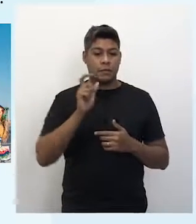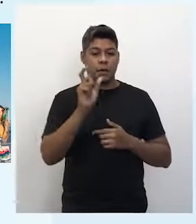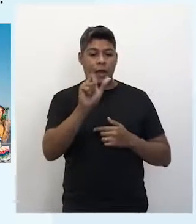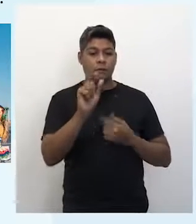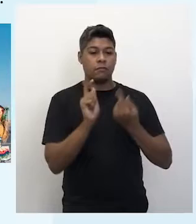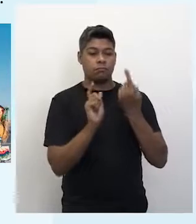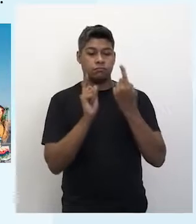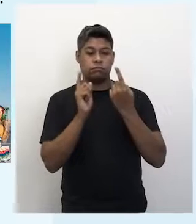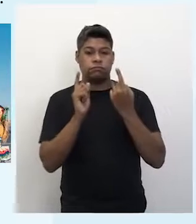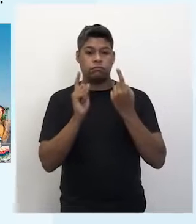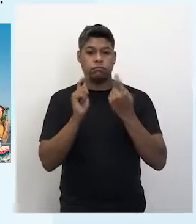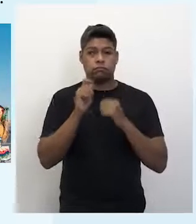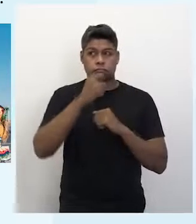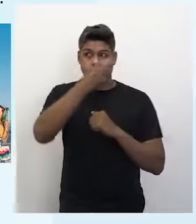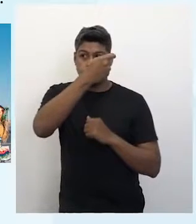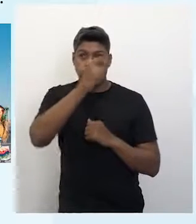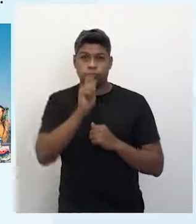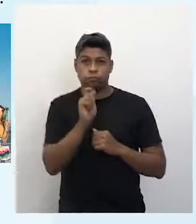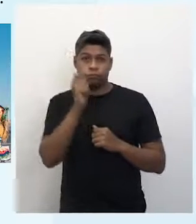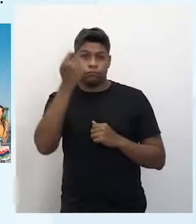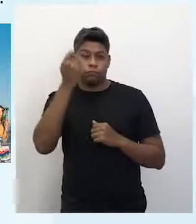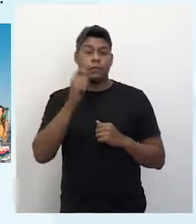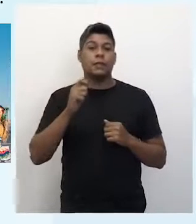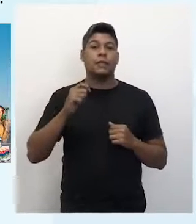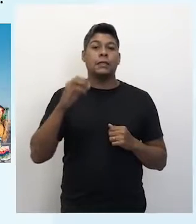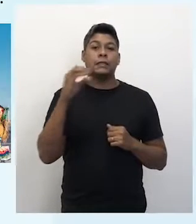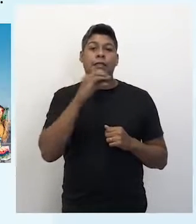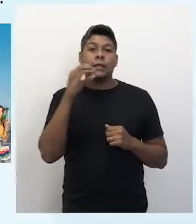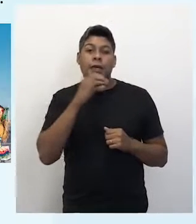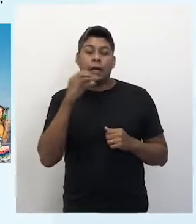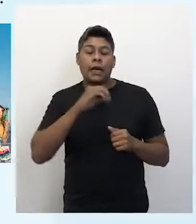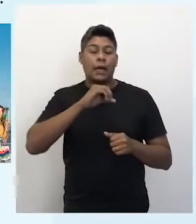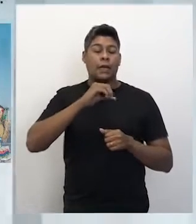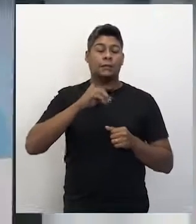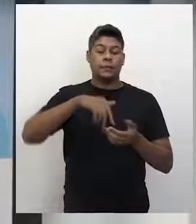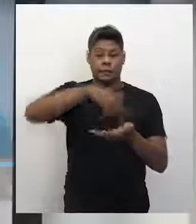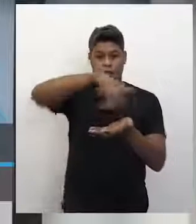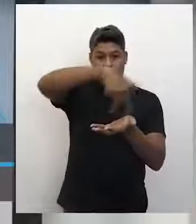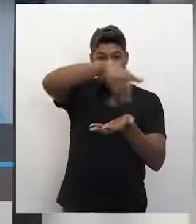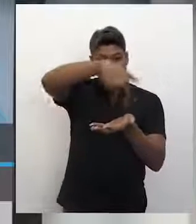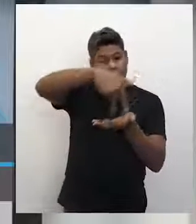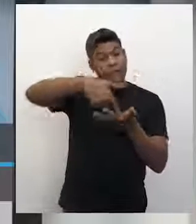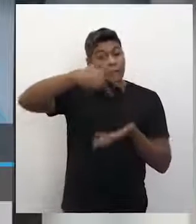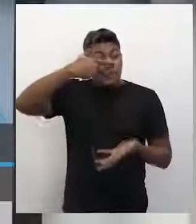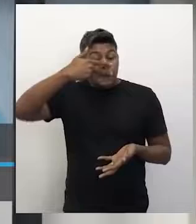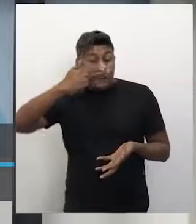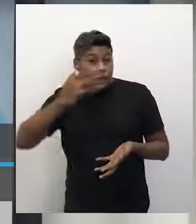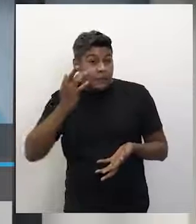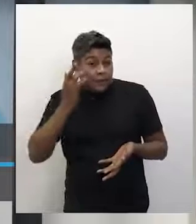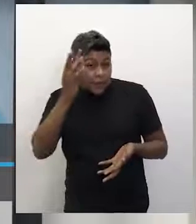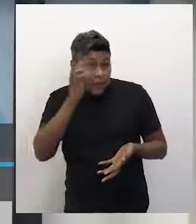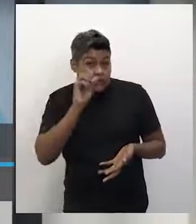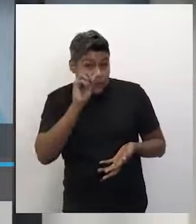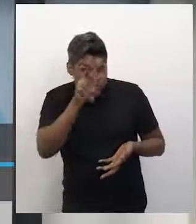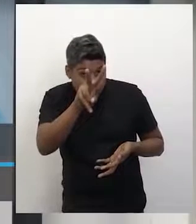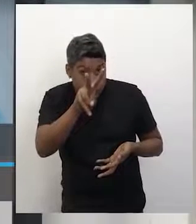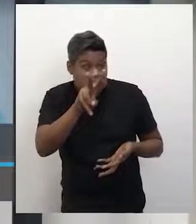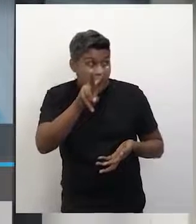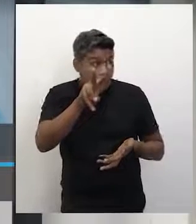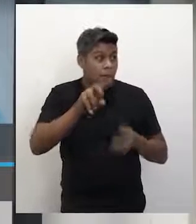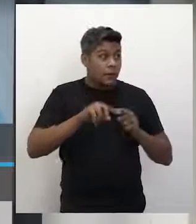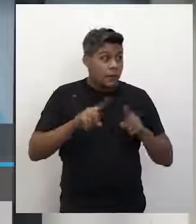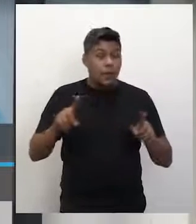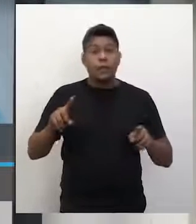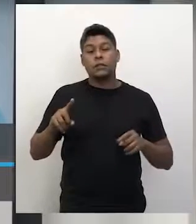ferver, porque o frevo é uma dança rápida de ritmo acelerado. Parece fácil quando a gente vê o frevo, mas,